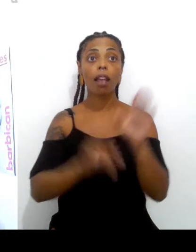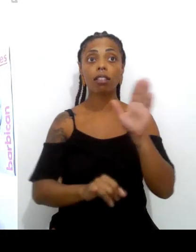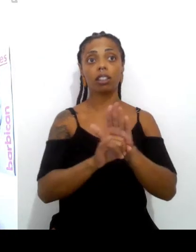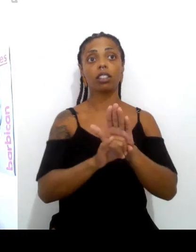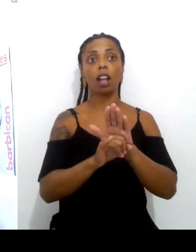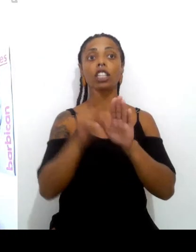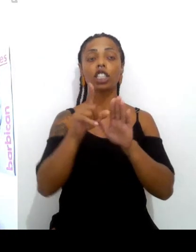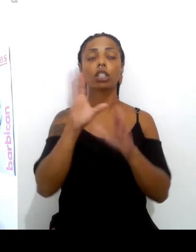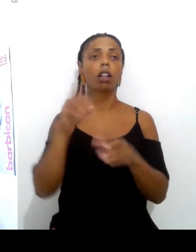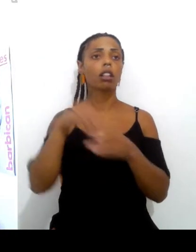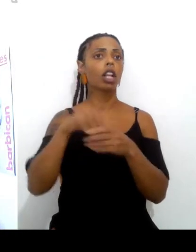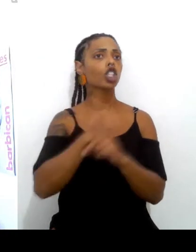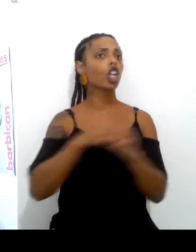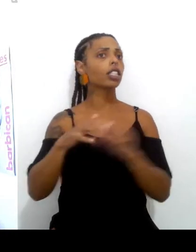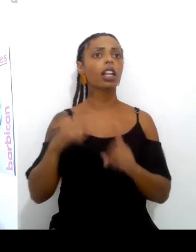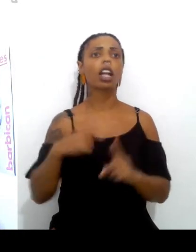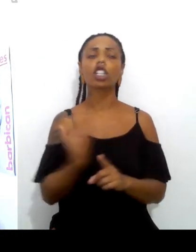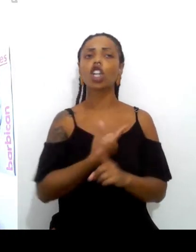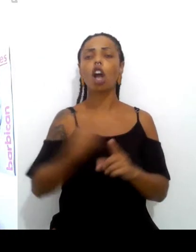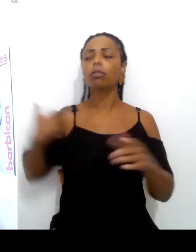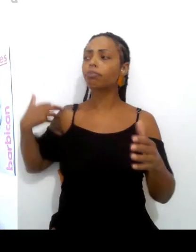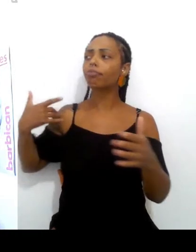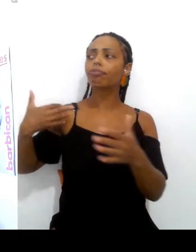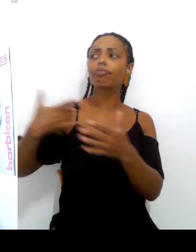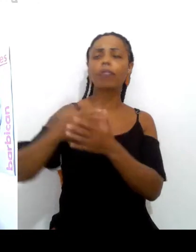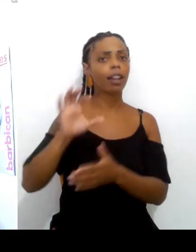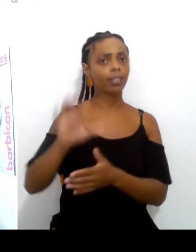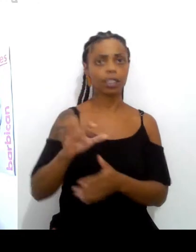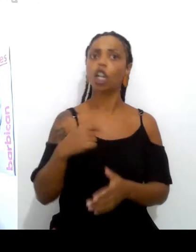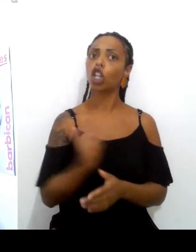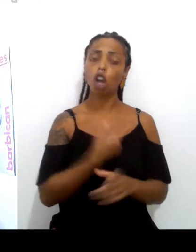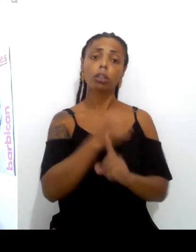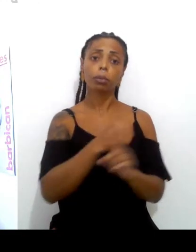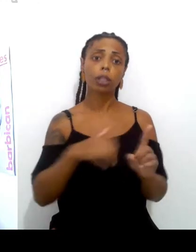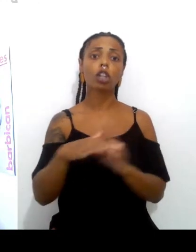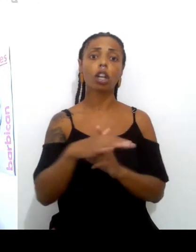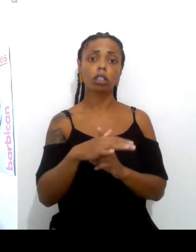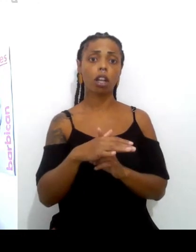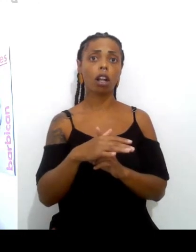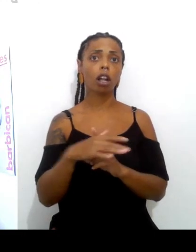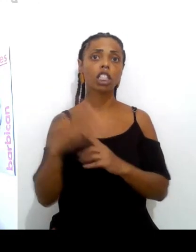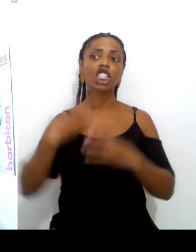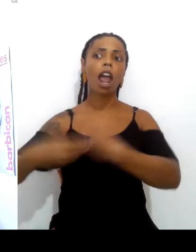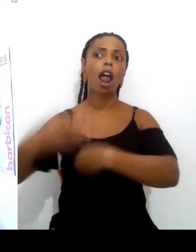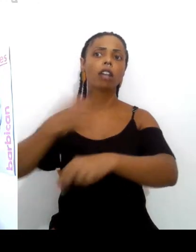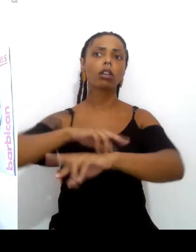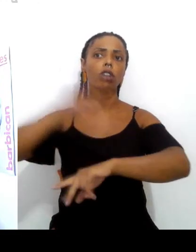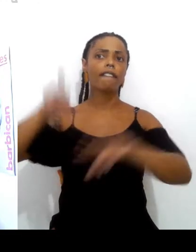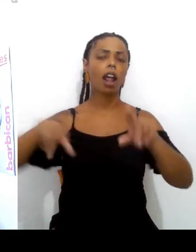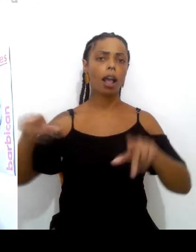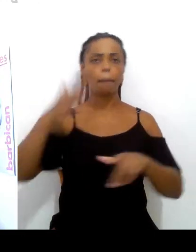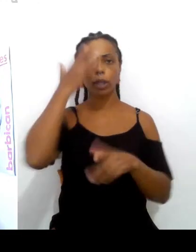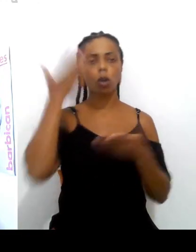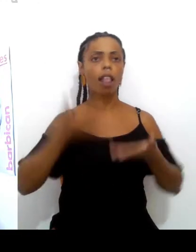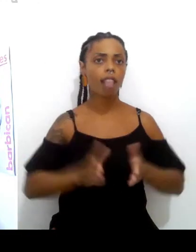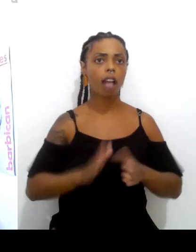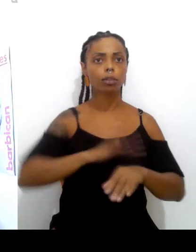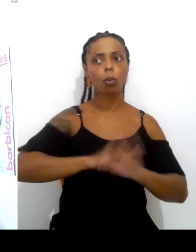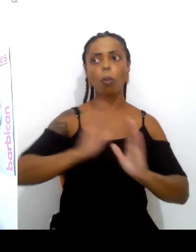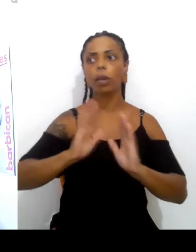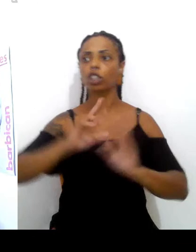nossa sociedade em qualquer momento histórico não é nós somos uma sociedade multiege geracional as pessoas nascem em momentos diferentes